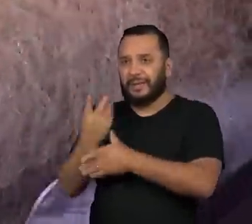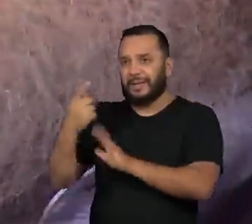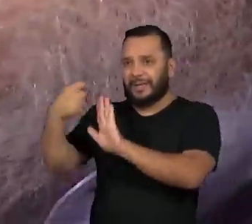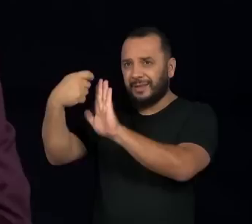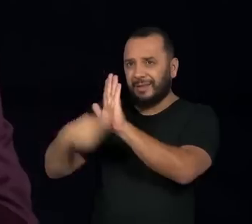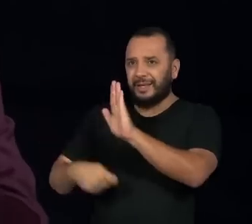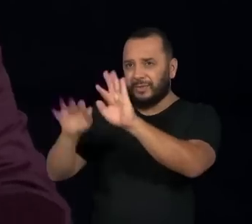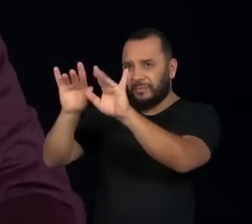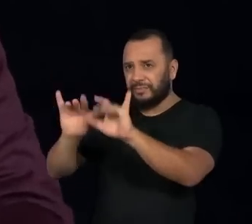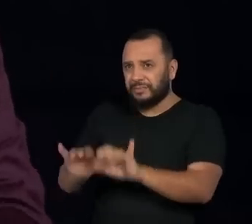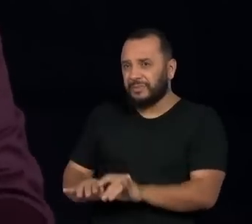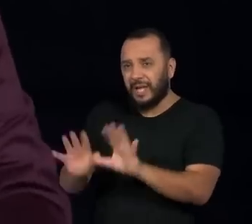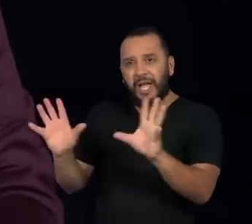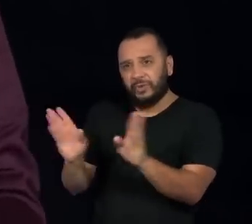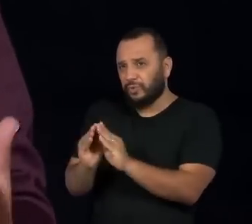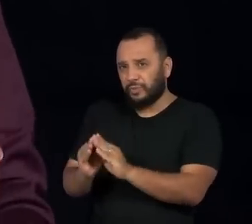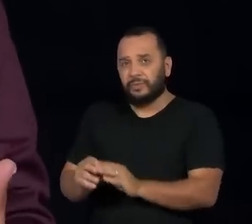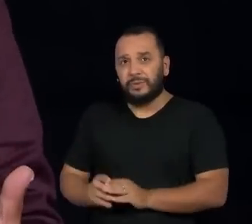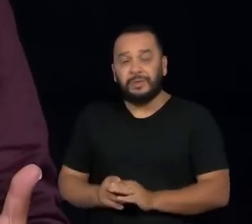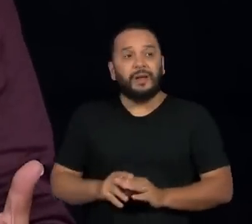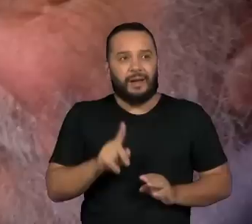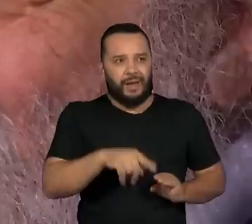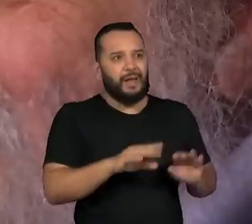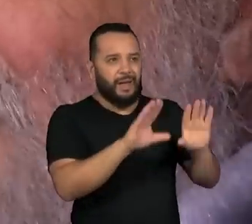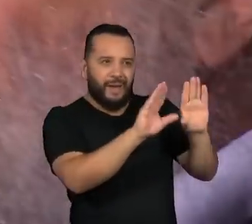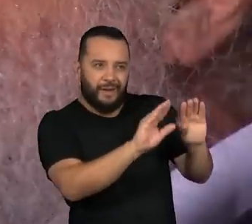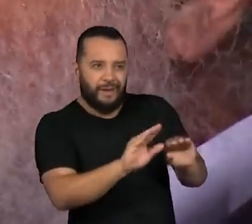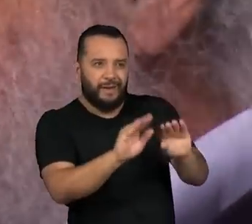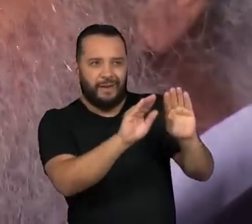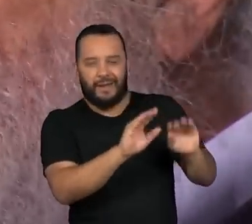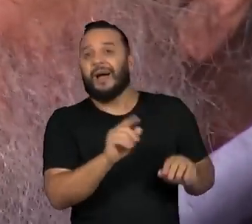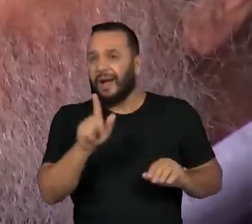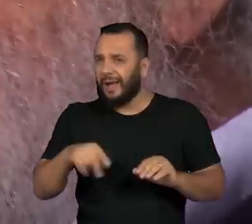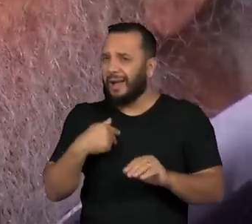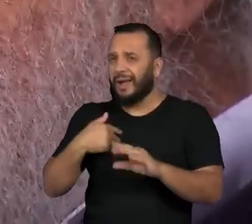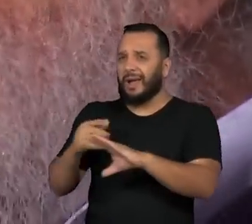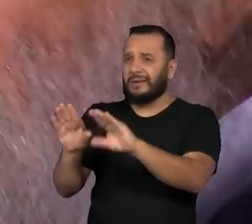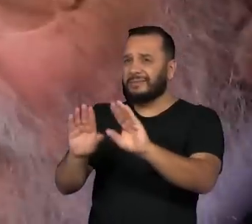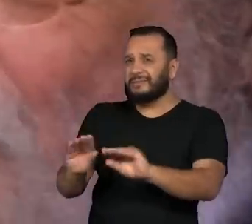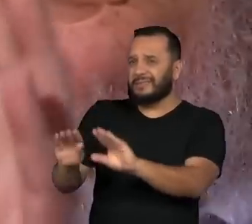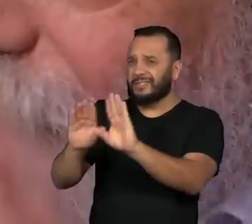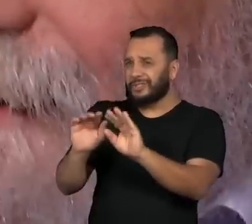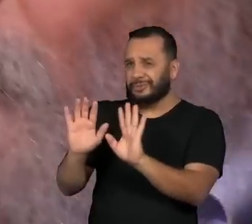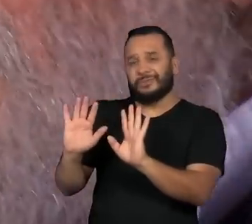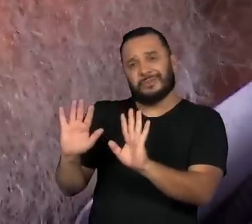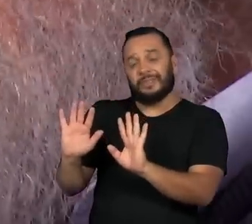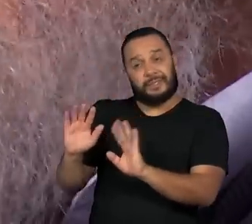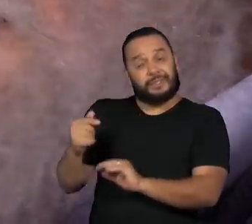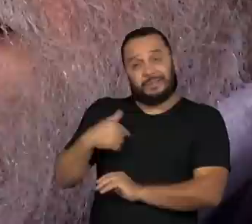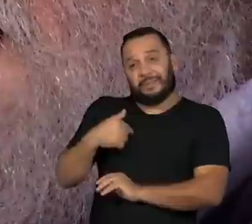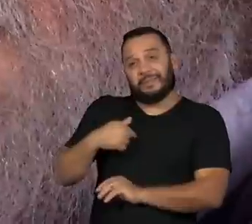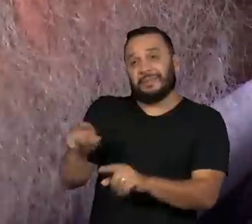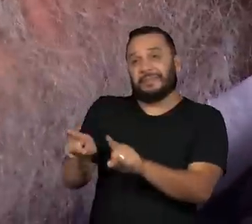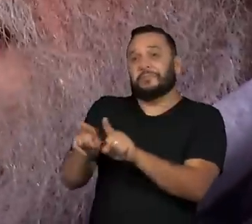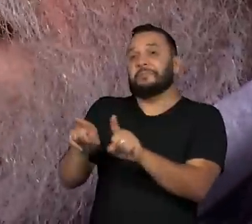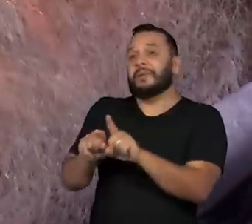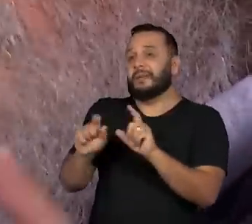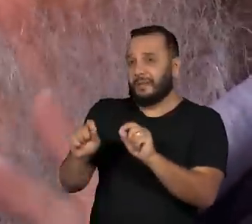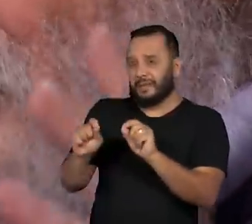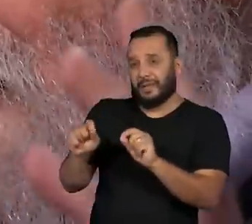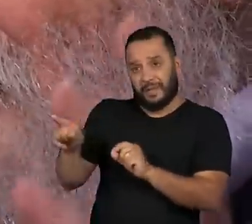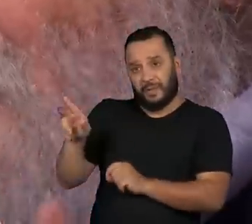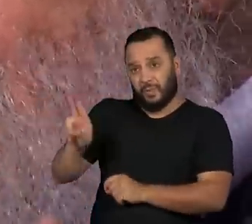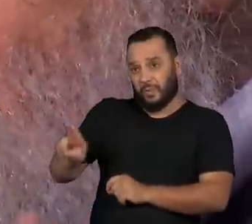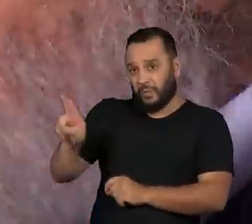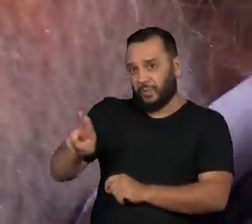resumo disso por conta dele mexidão o pior não é isso O pior é o mais um ponto que também não sei qual é a base mas é o seguinte ele